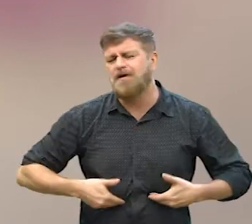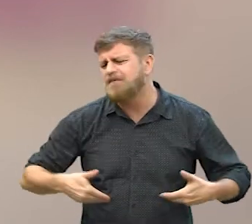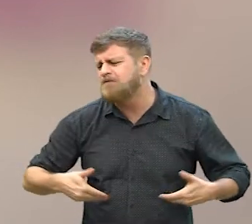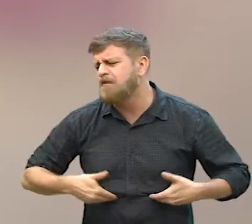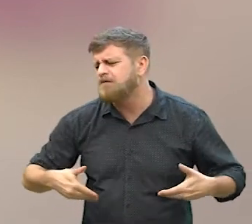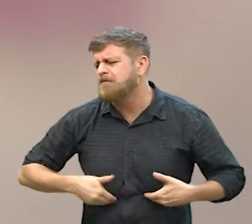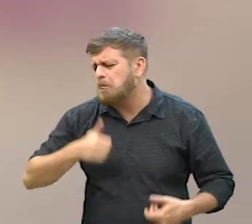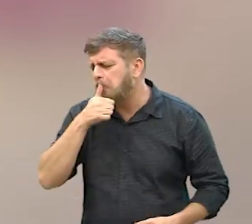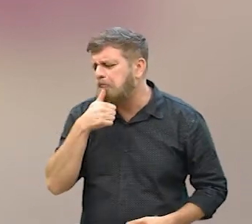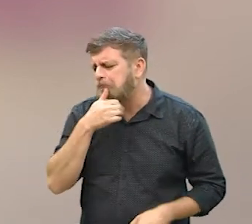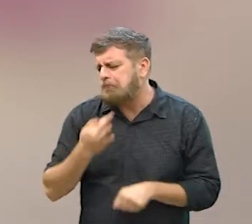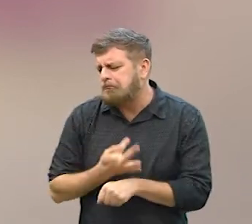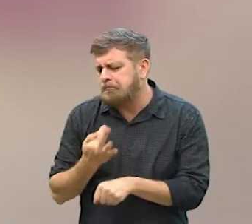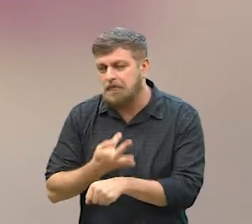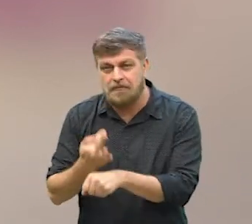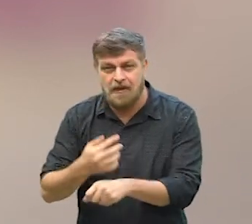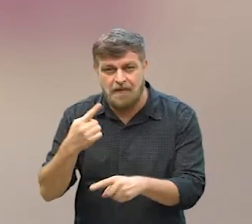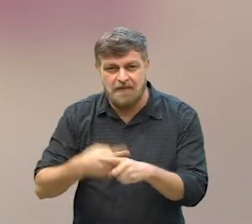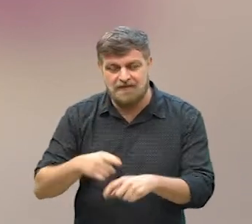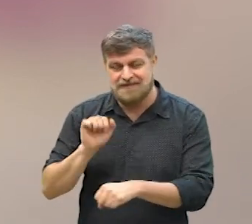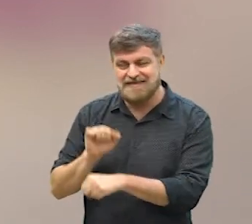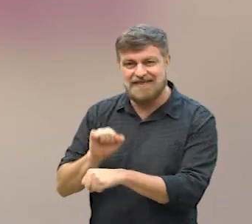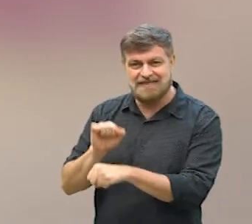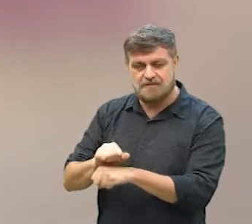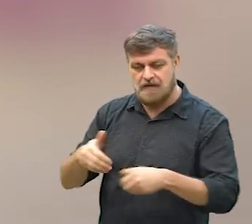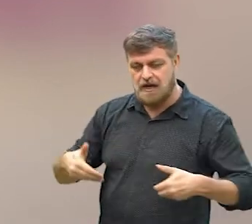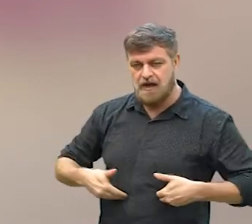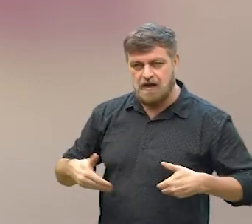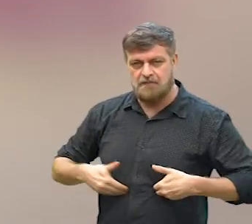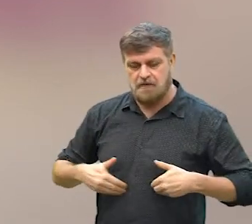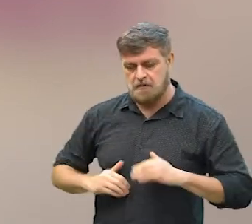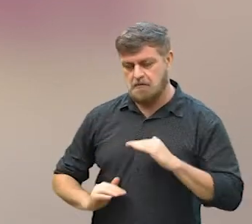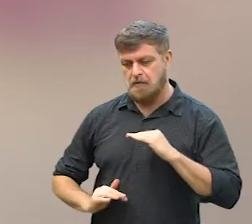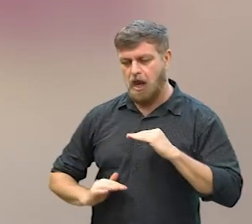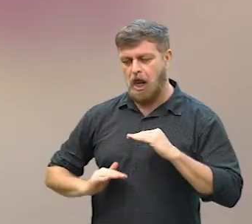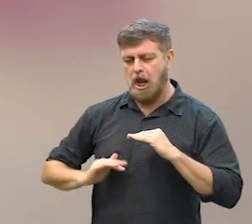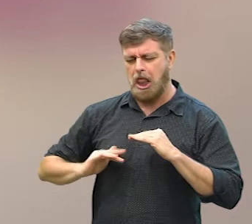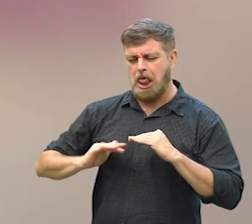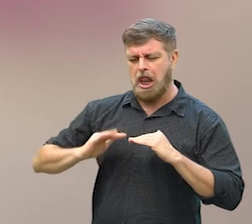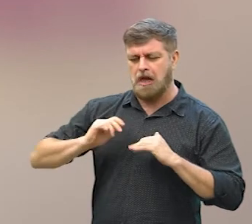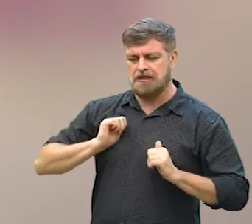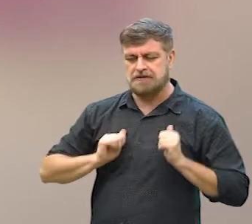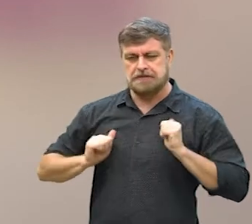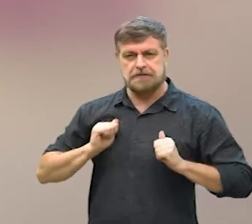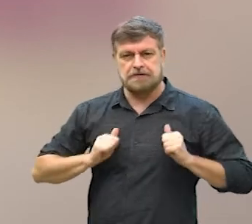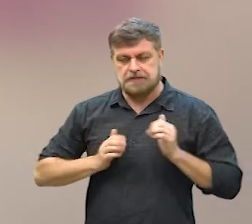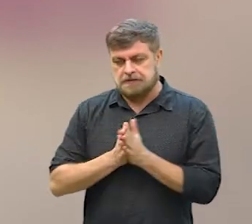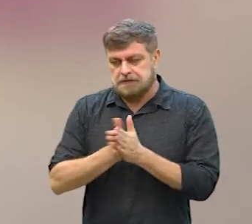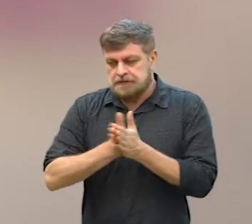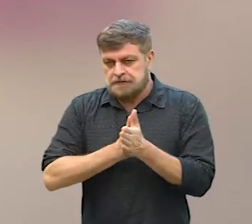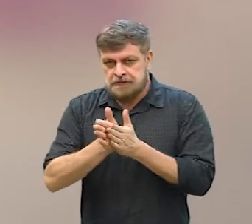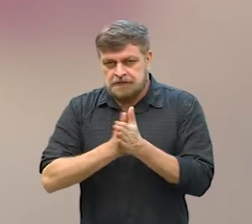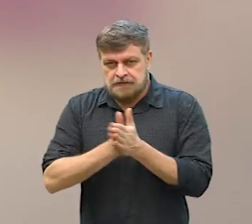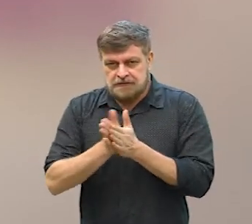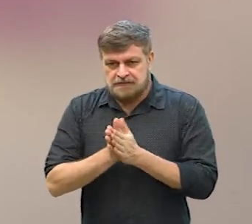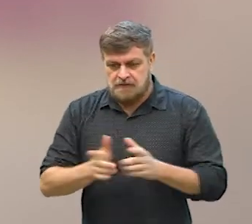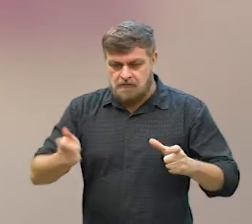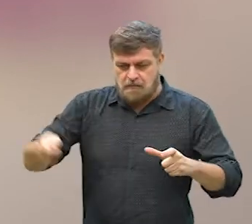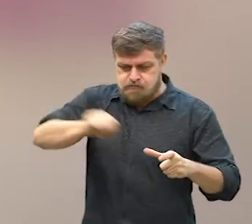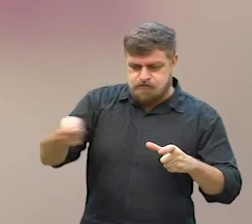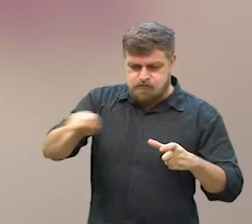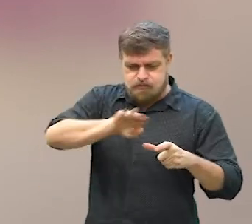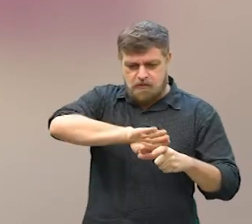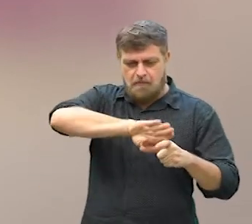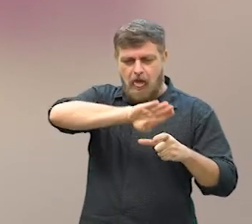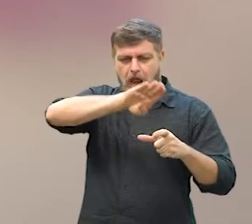de fome, porque se você deixa essa fome chegar, a sua nível de saciedade vai estar superior ao que você